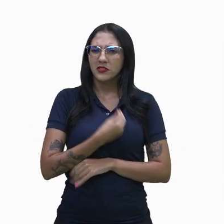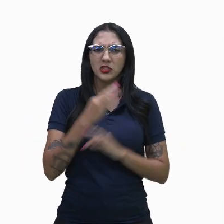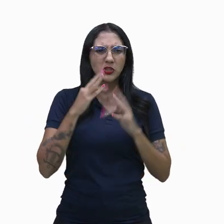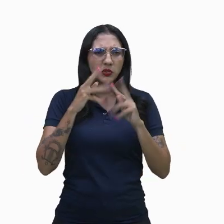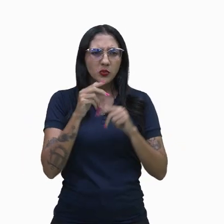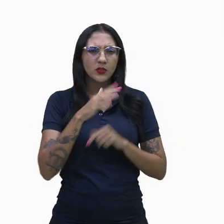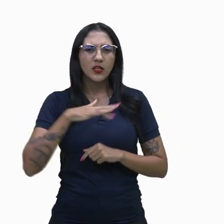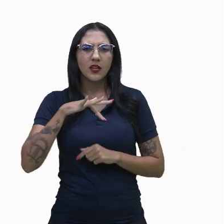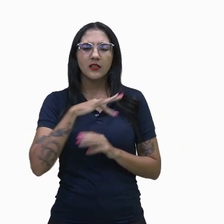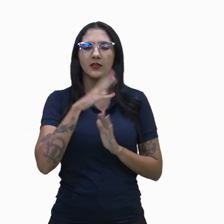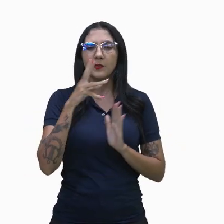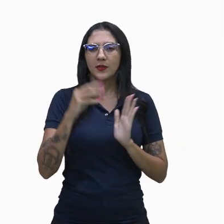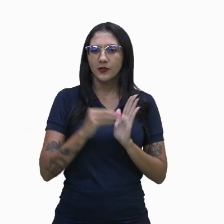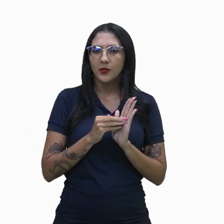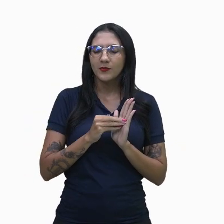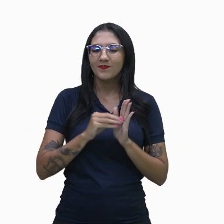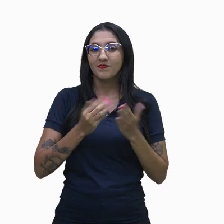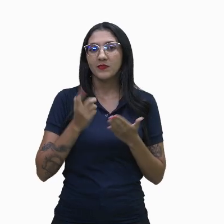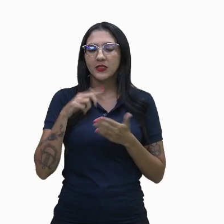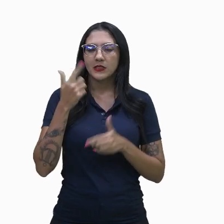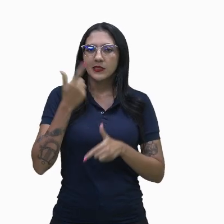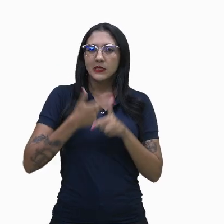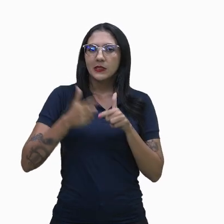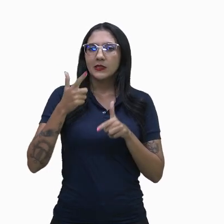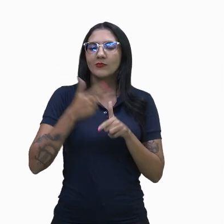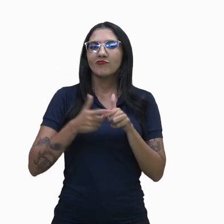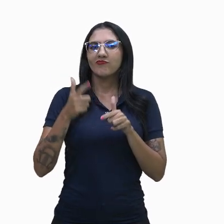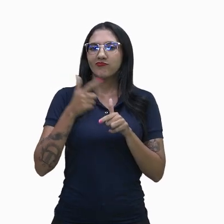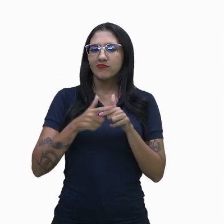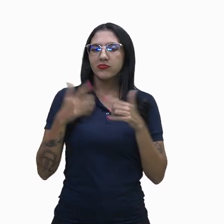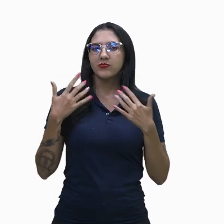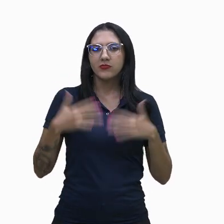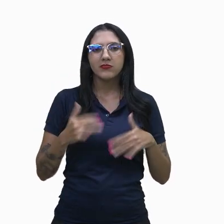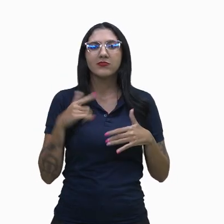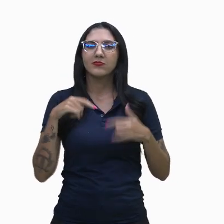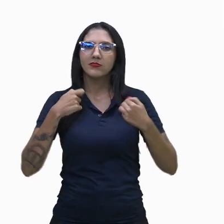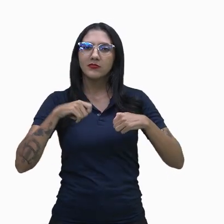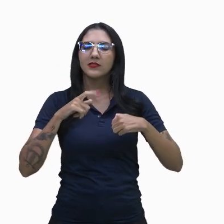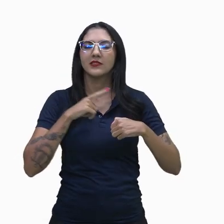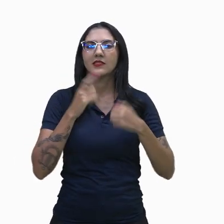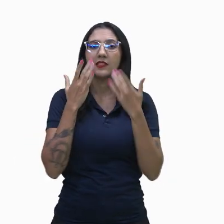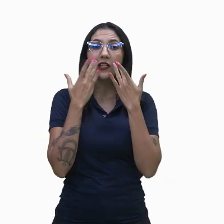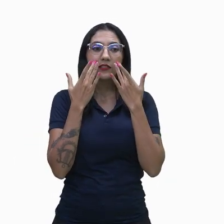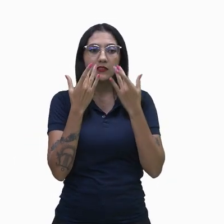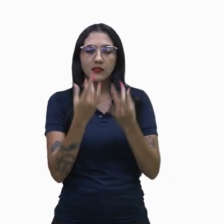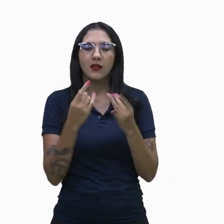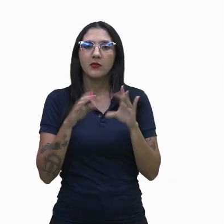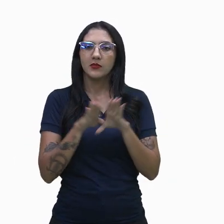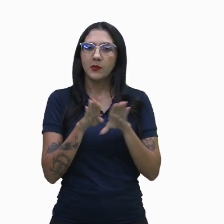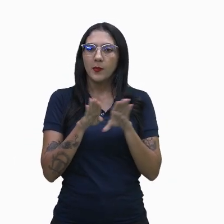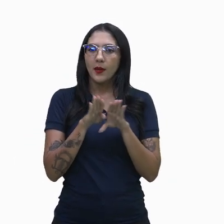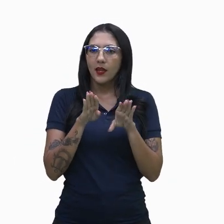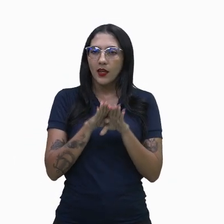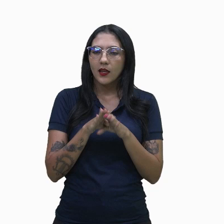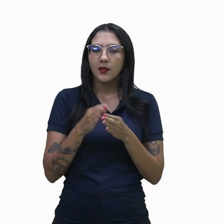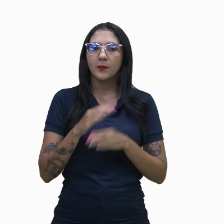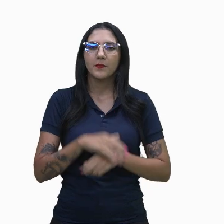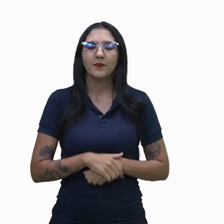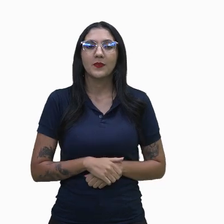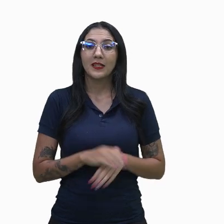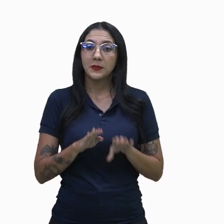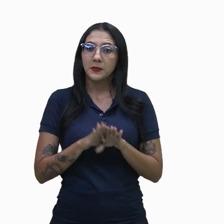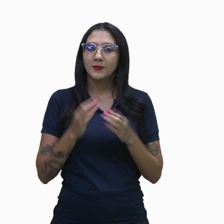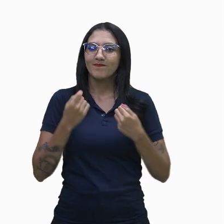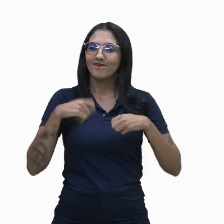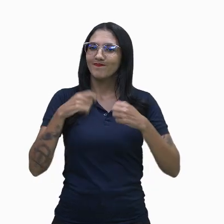Amazônia. Então é um problema muito sério, né, que tem que ser olhado com bastante carinho, com bastante também seriedade e bastante